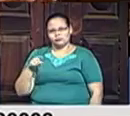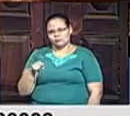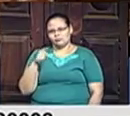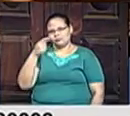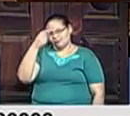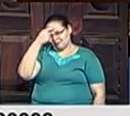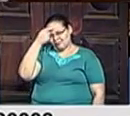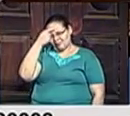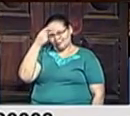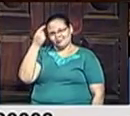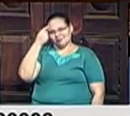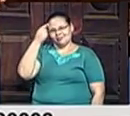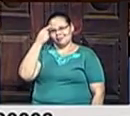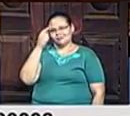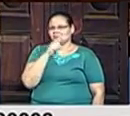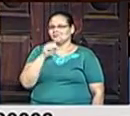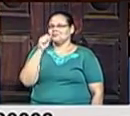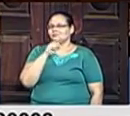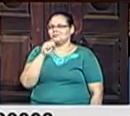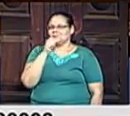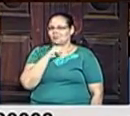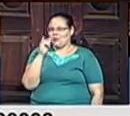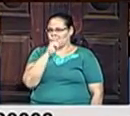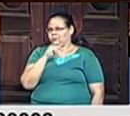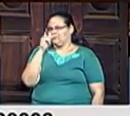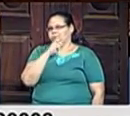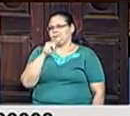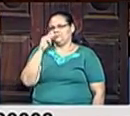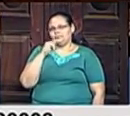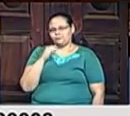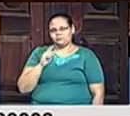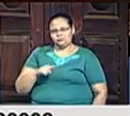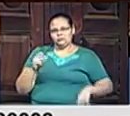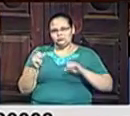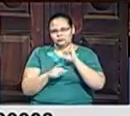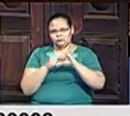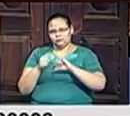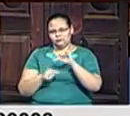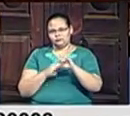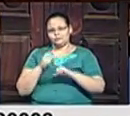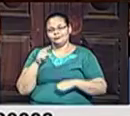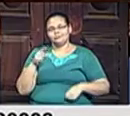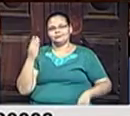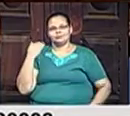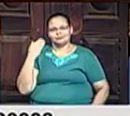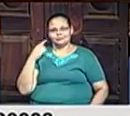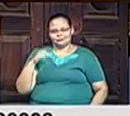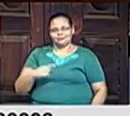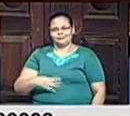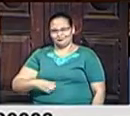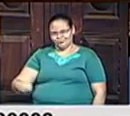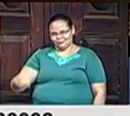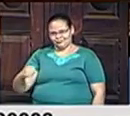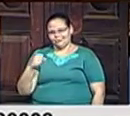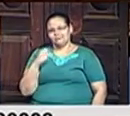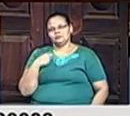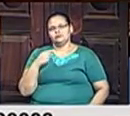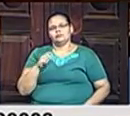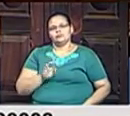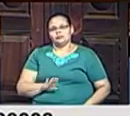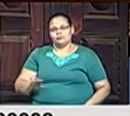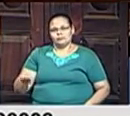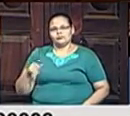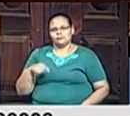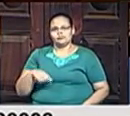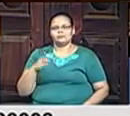É de um tempo quando se lutava para abortar as crianças